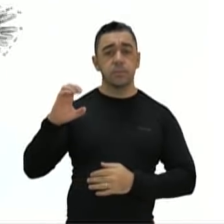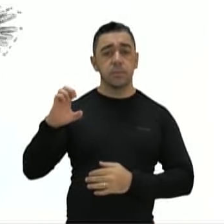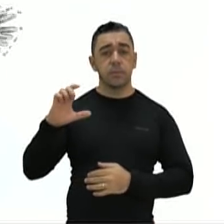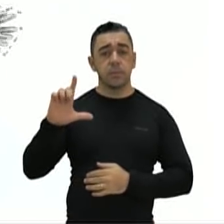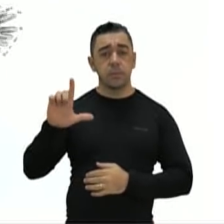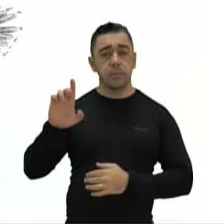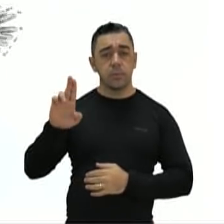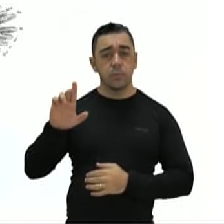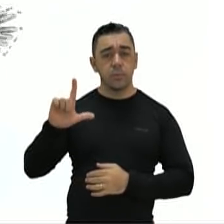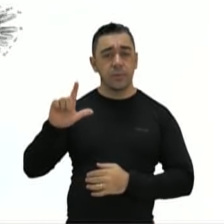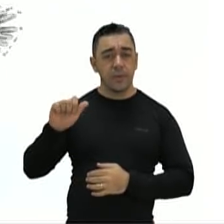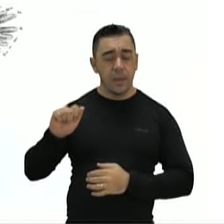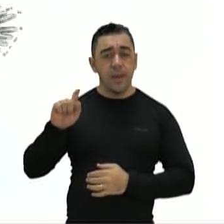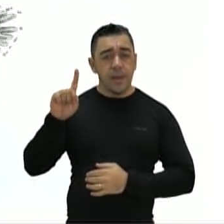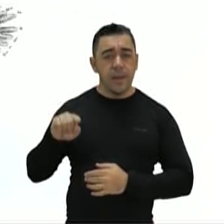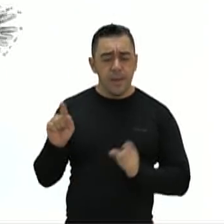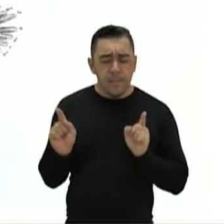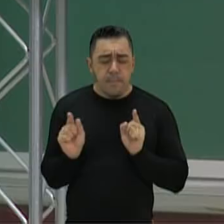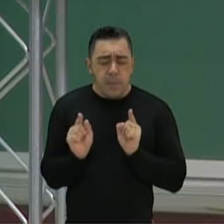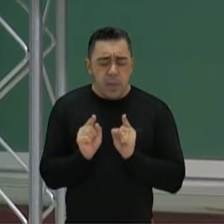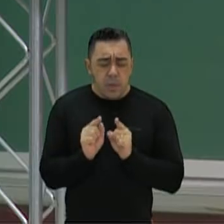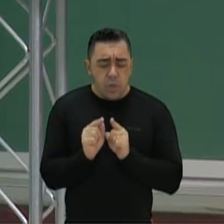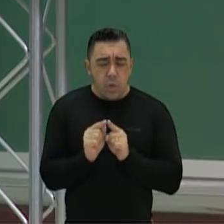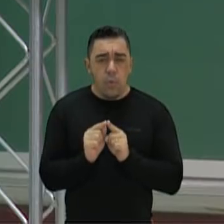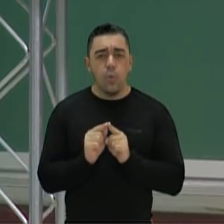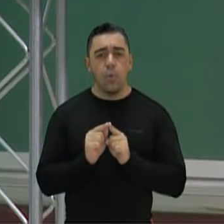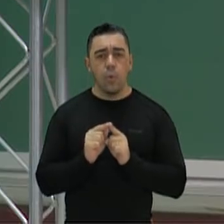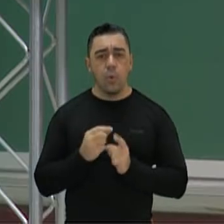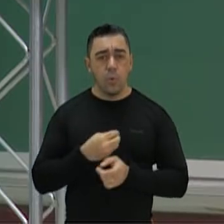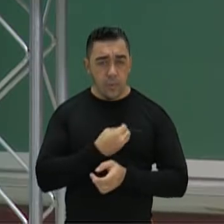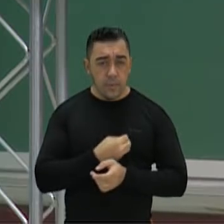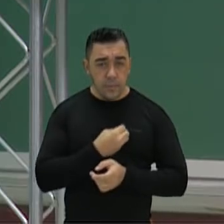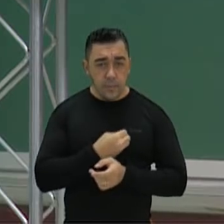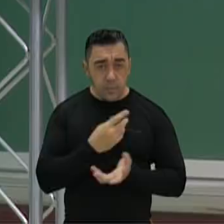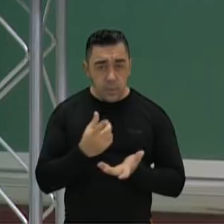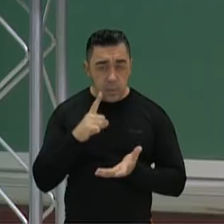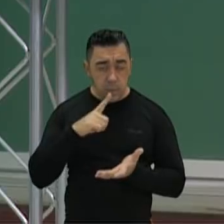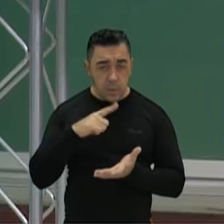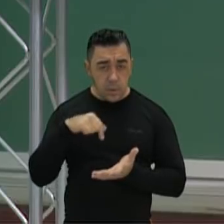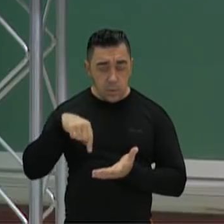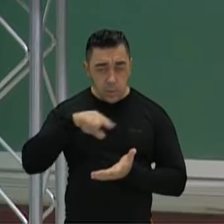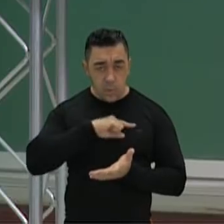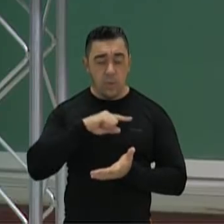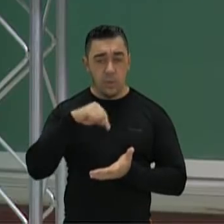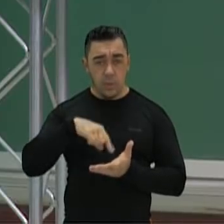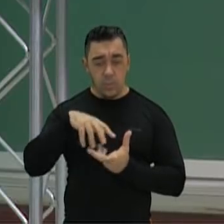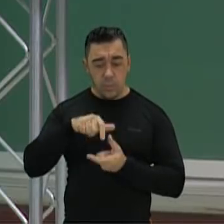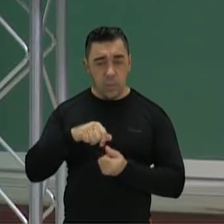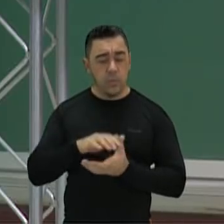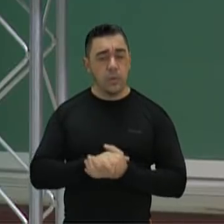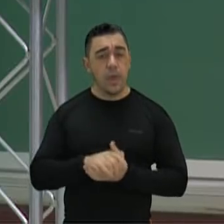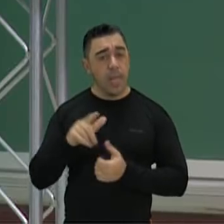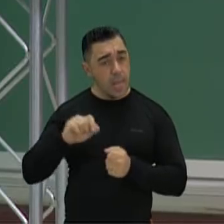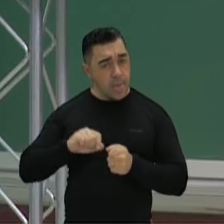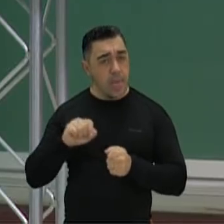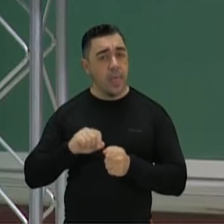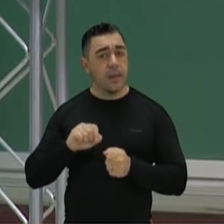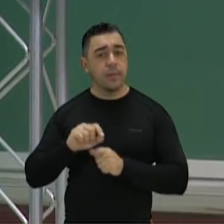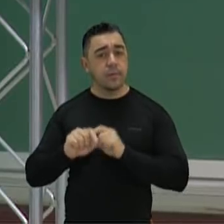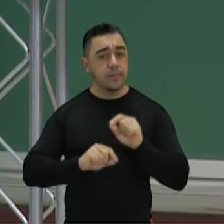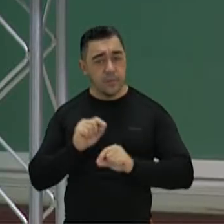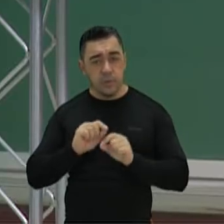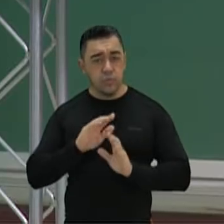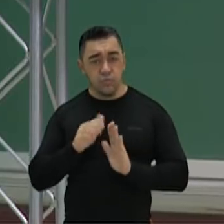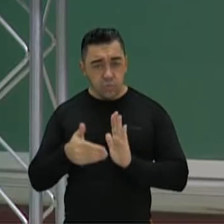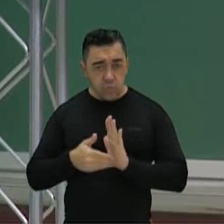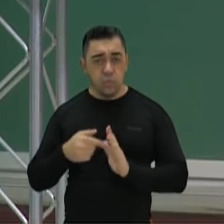menor estrutura viva que existe no nosso planeta. Ela é capaz de realizar todas as funções que mantêm o